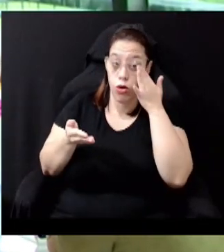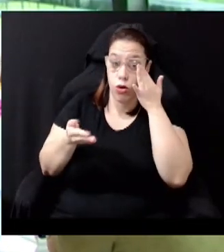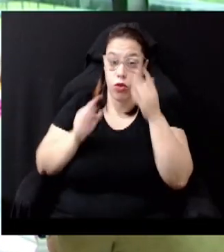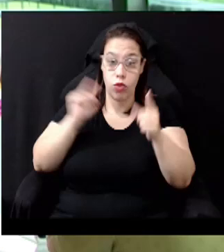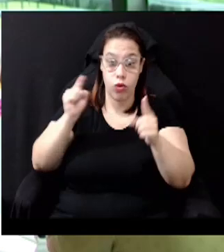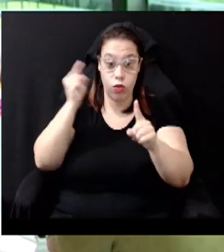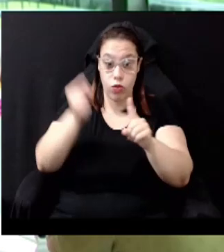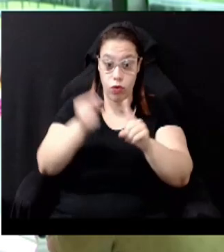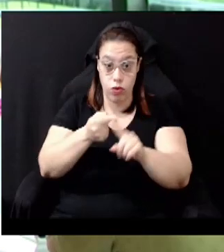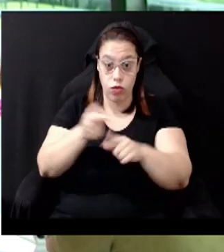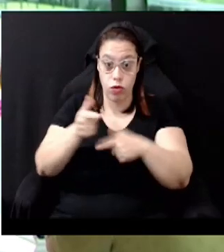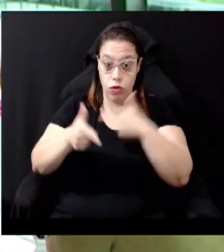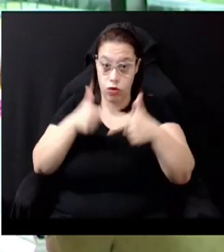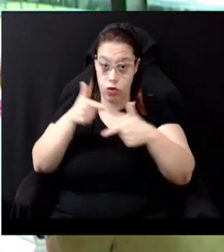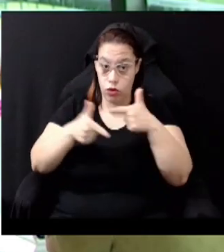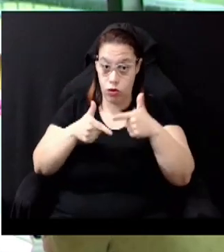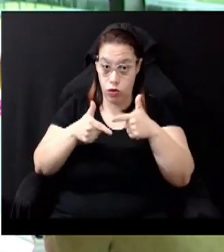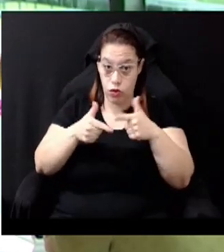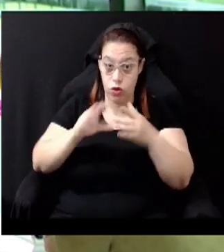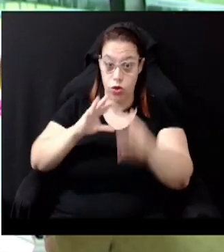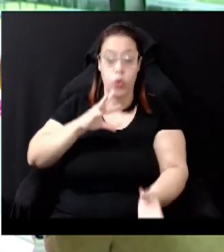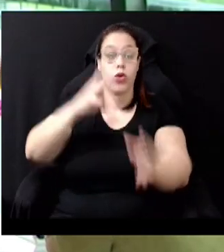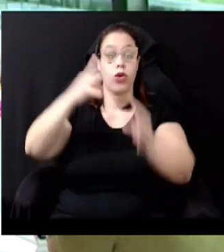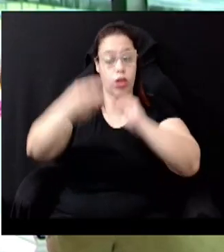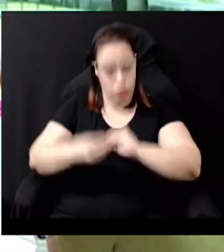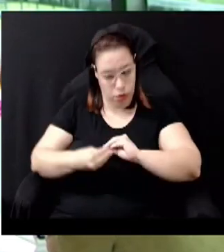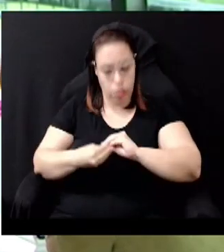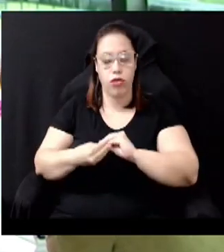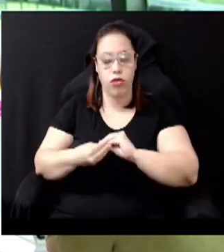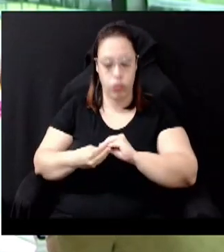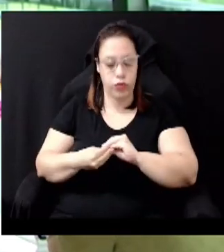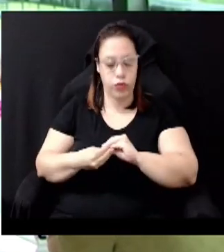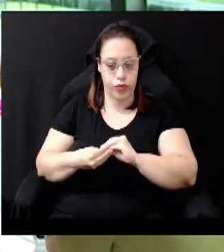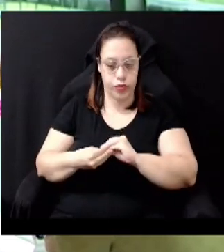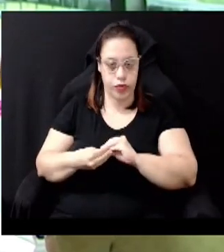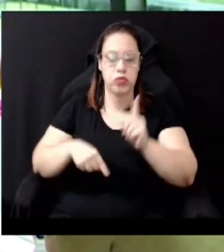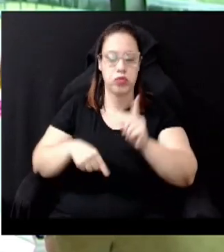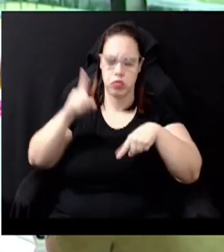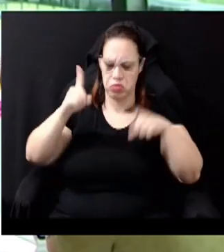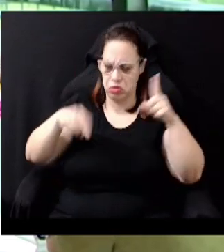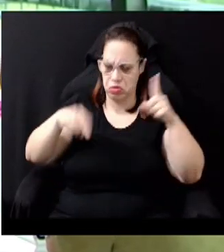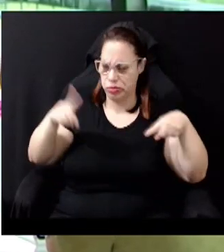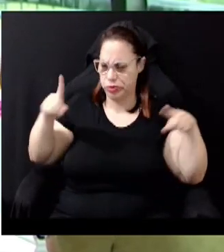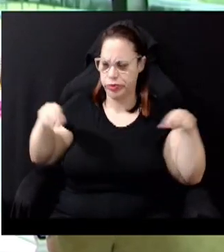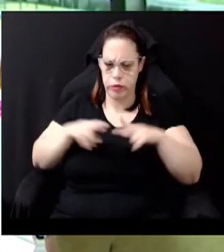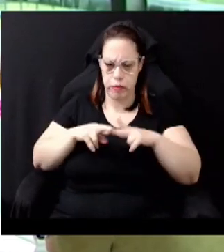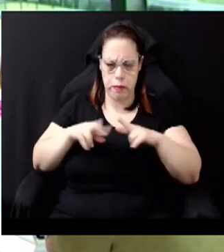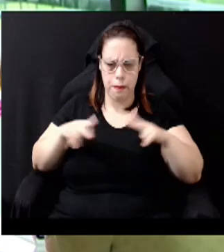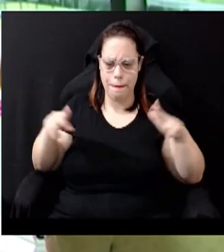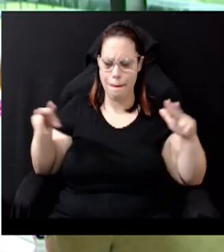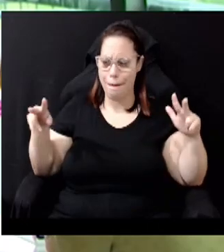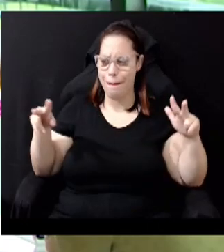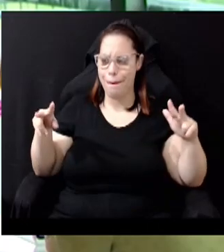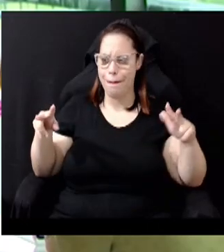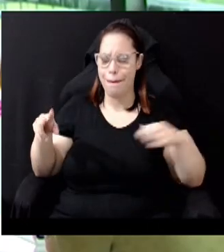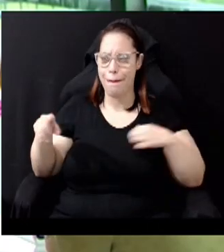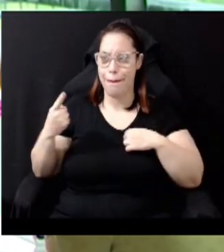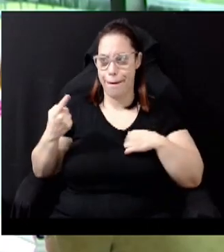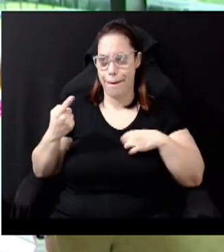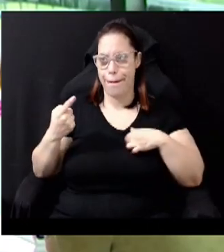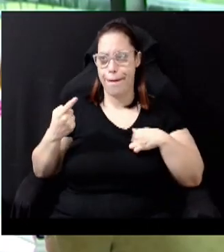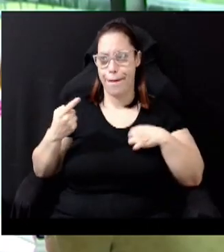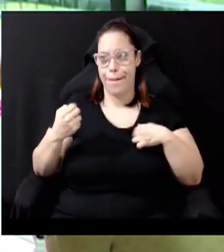trabalhar com questões de sustentabilidade, e são vários vetores diferentes na sustentabilidade, né? Um deles é a proteção da